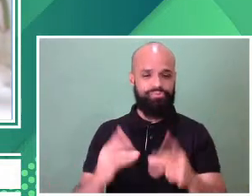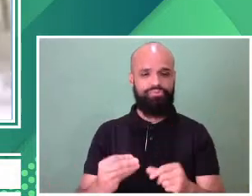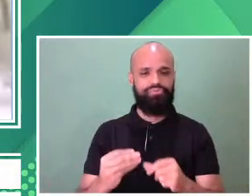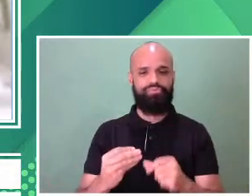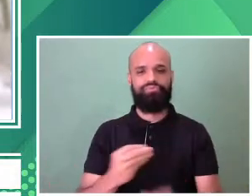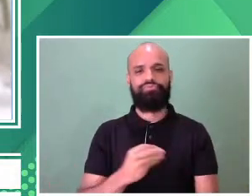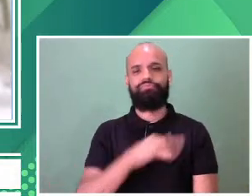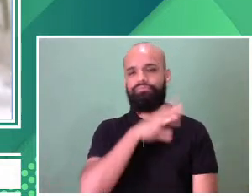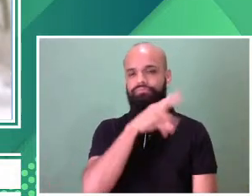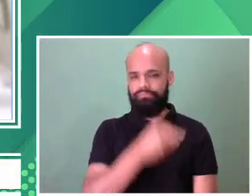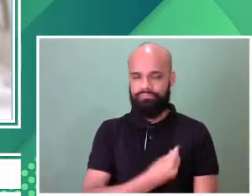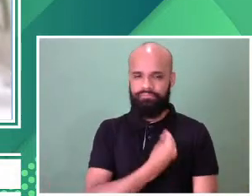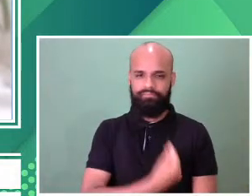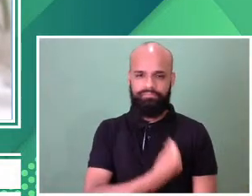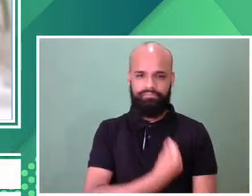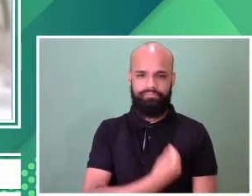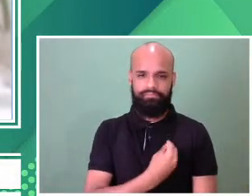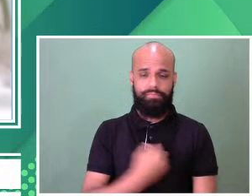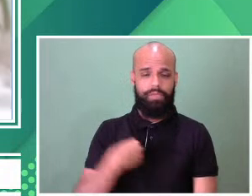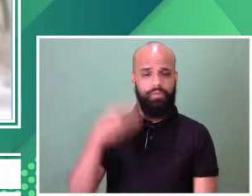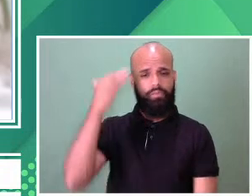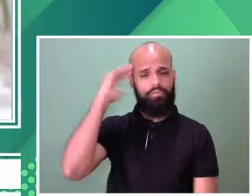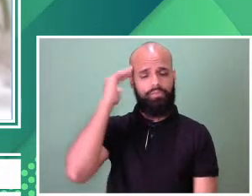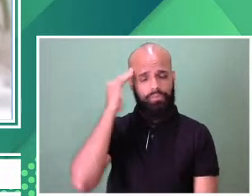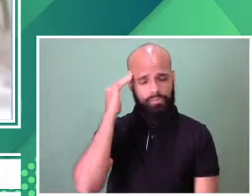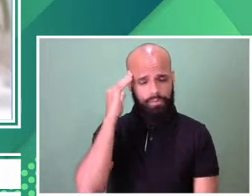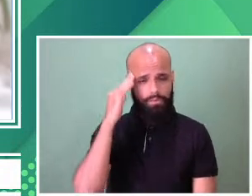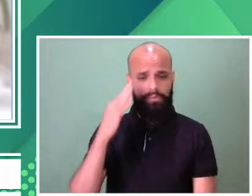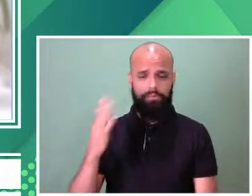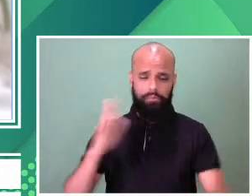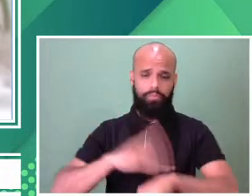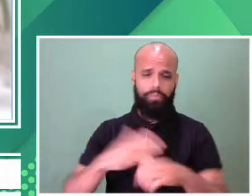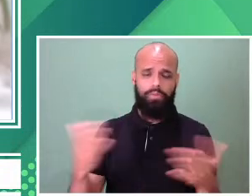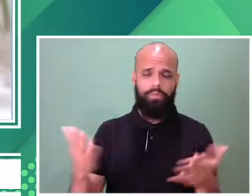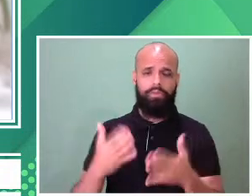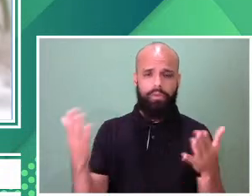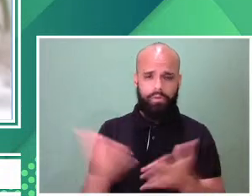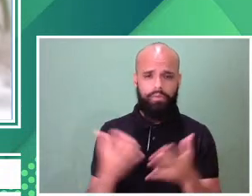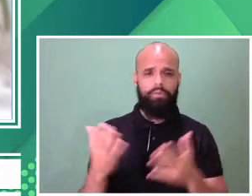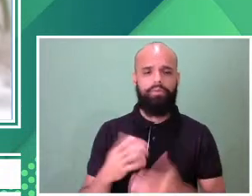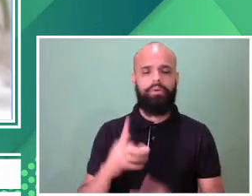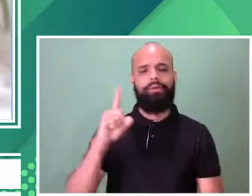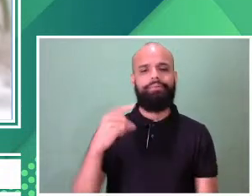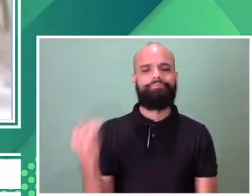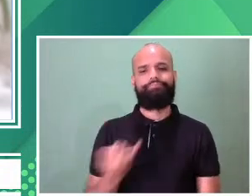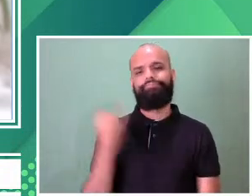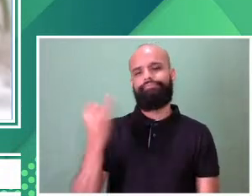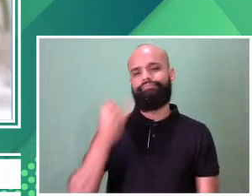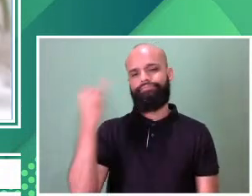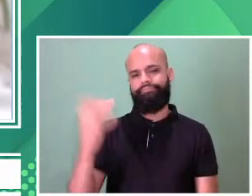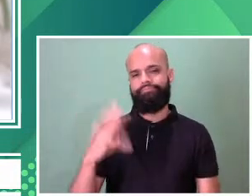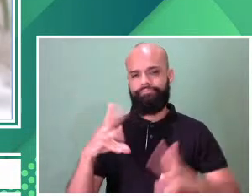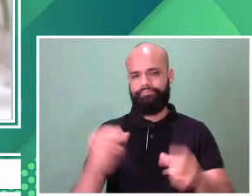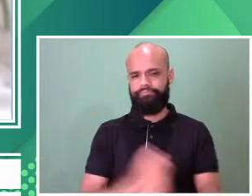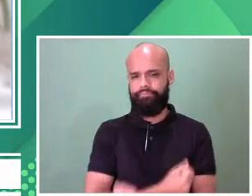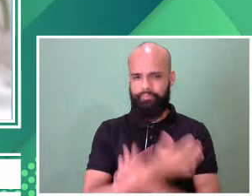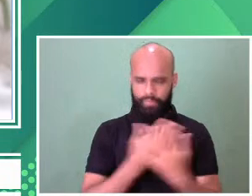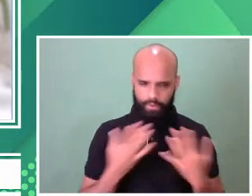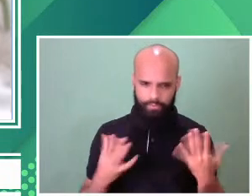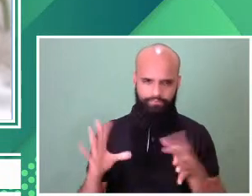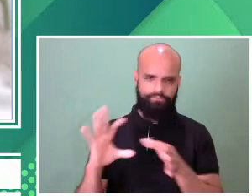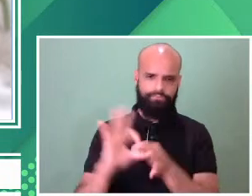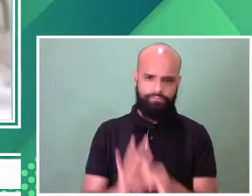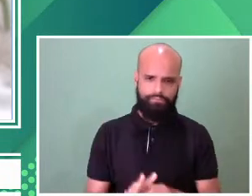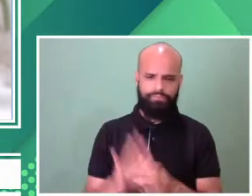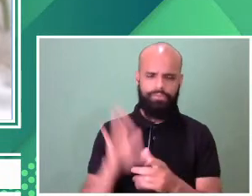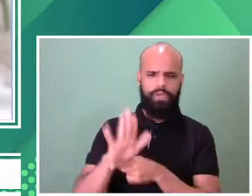Eu entendo que é tempo de evocarmos a compaixão, pois só ela é capaz de nos unir ao sofrimento uns dos